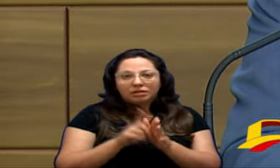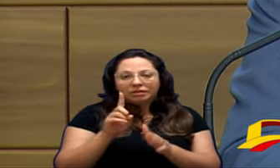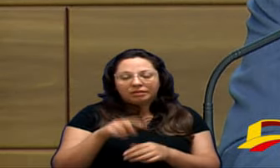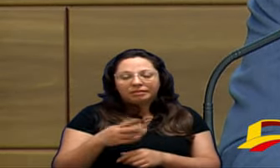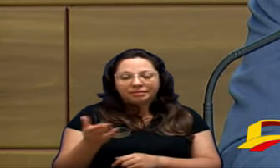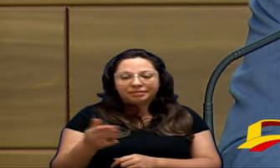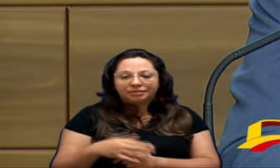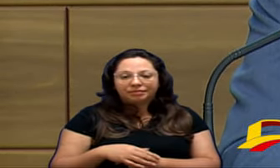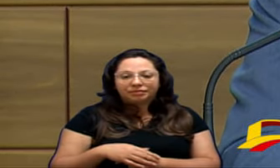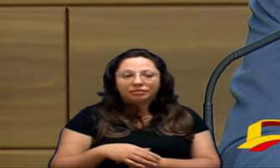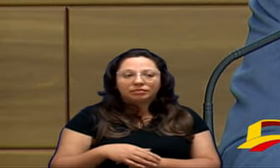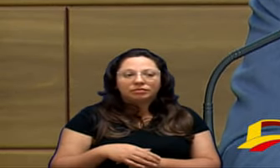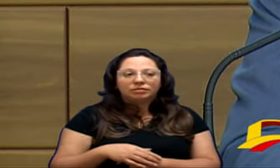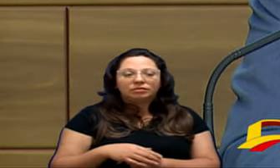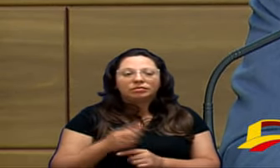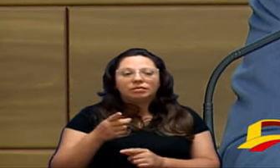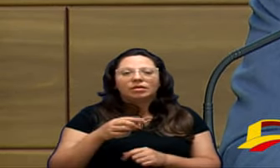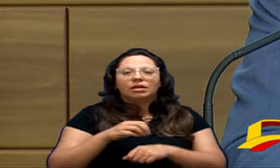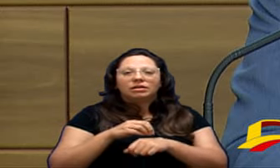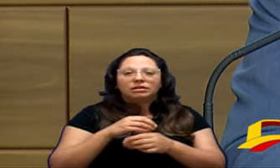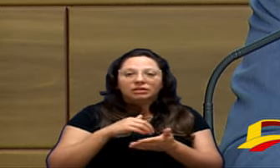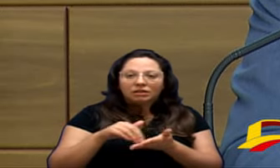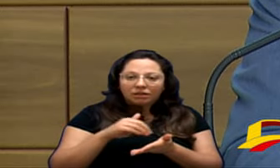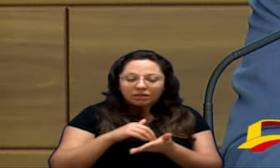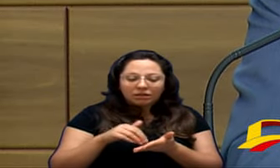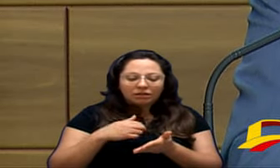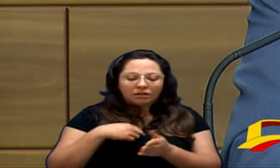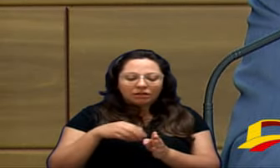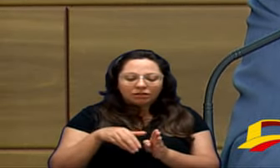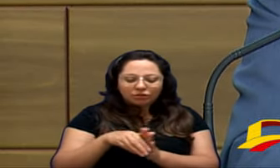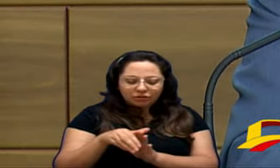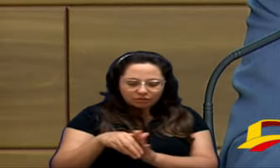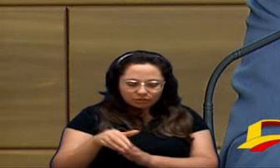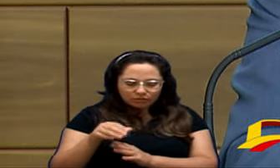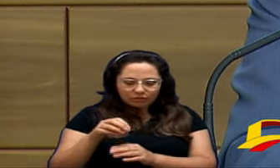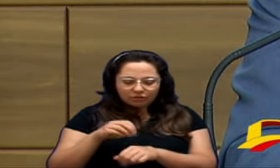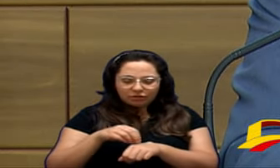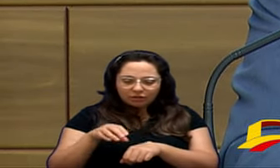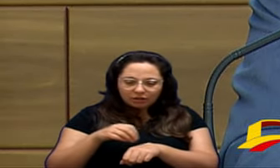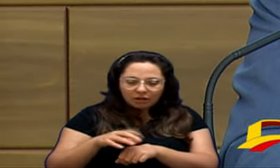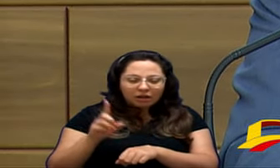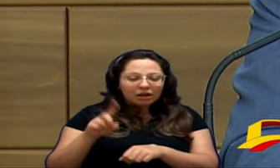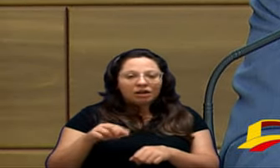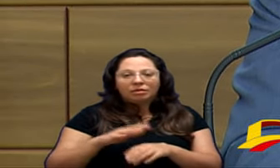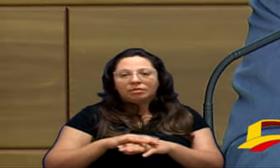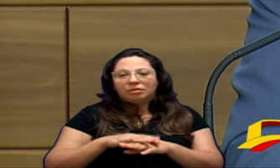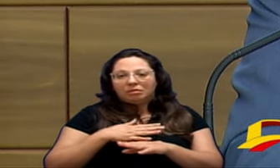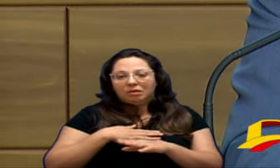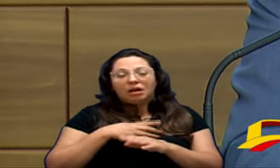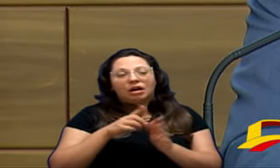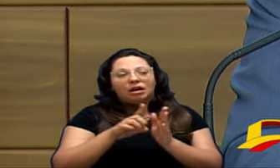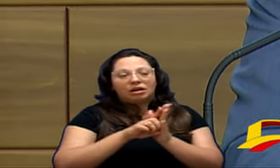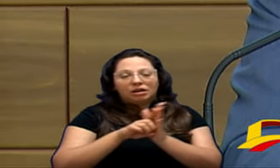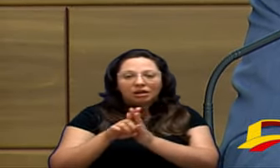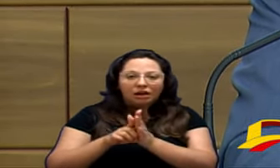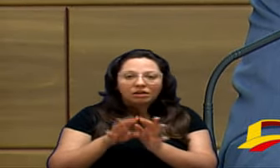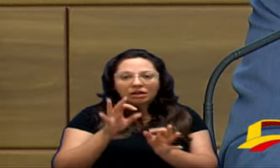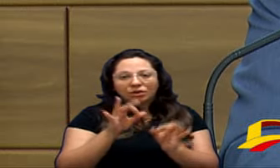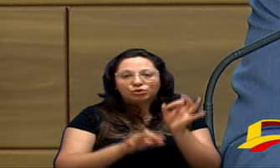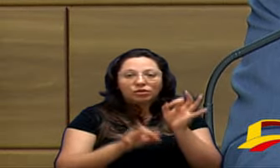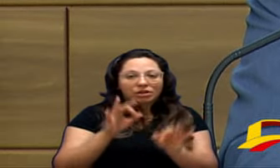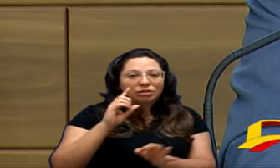em relação à orientação aos secretários todos eles recebem orientação os processos passam por análise jurídica Sim a gente tem reuniões